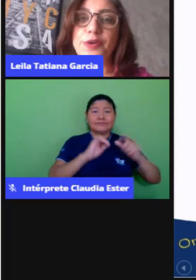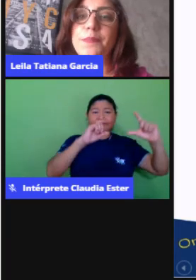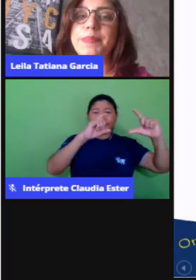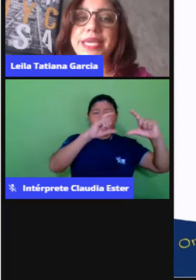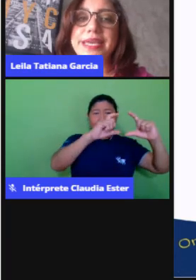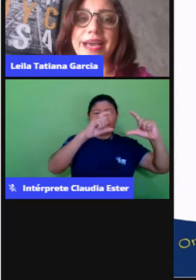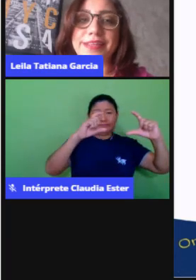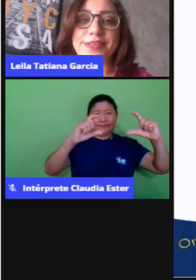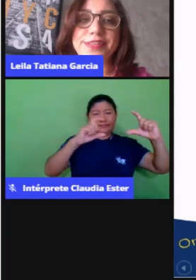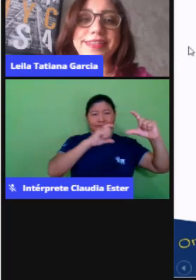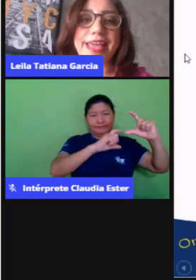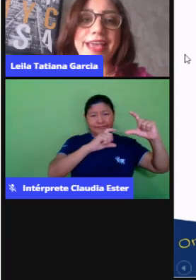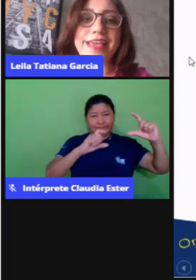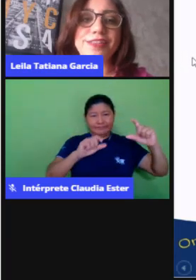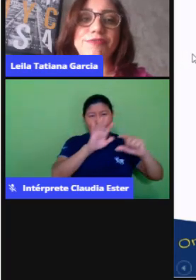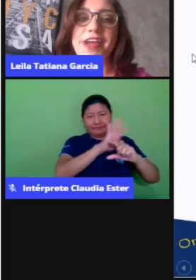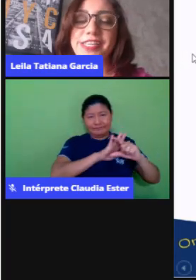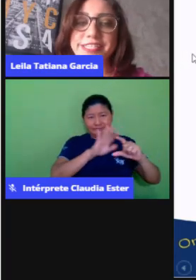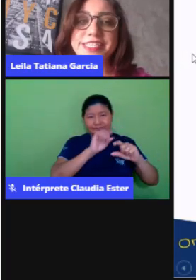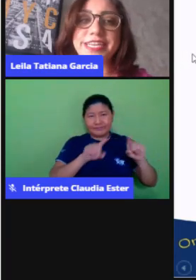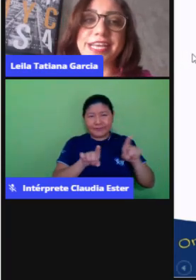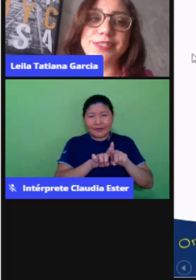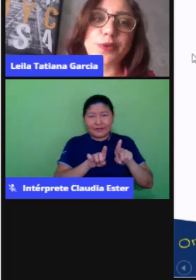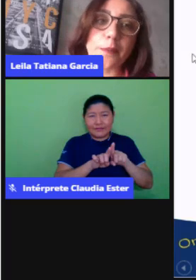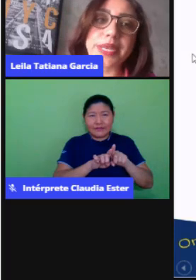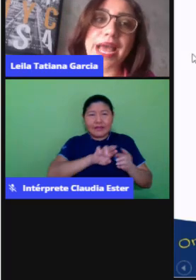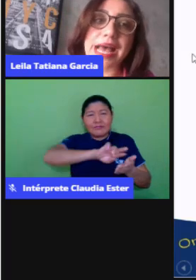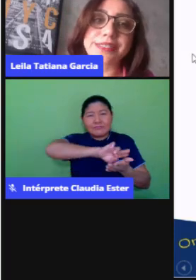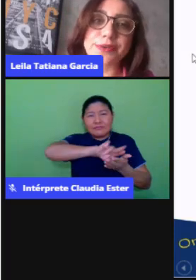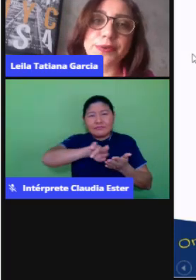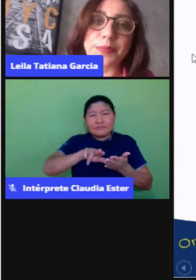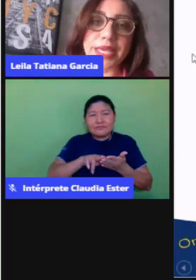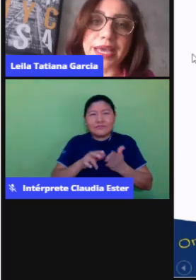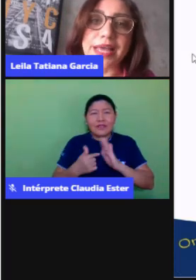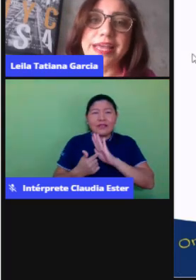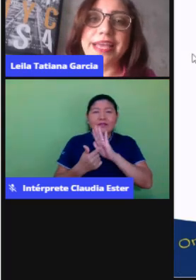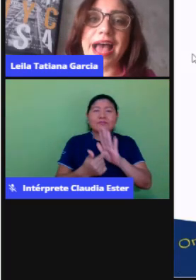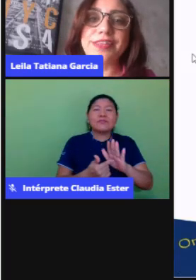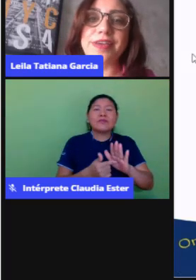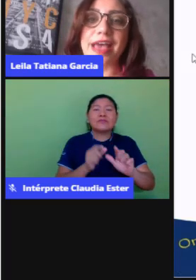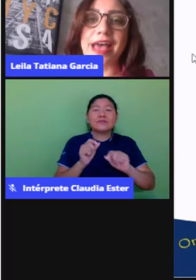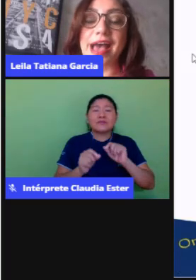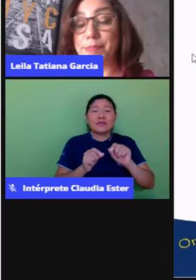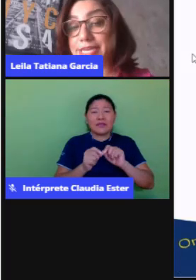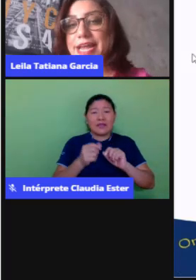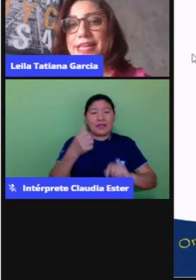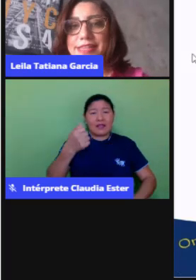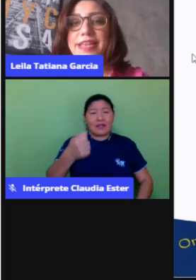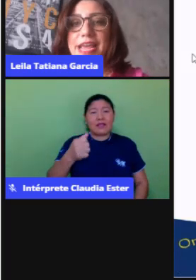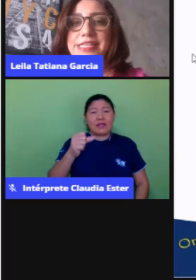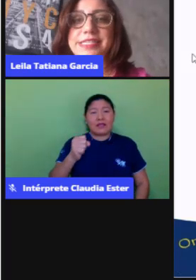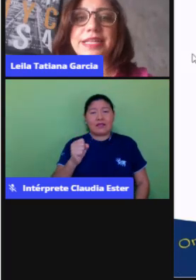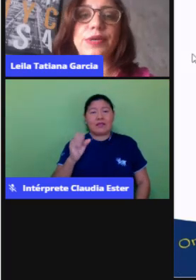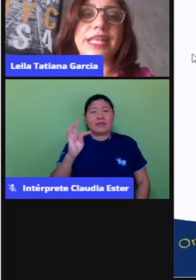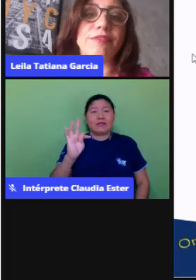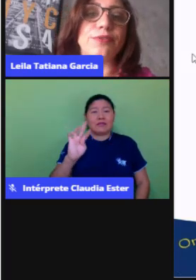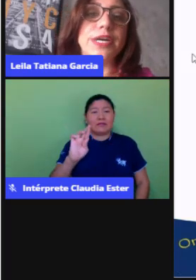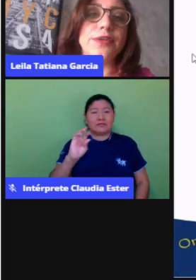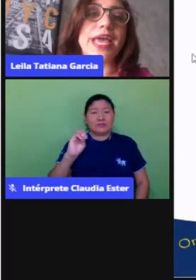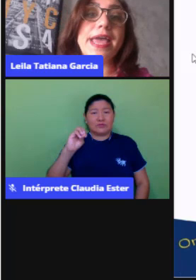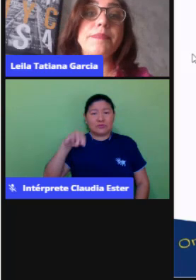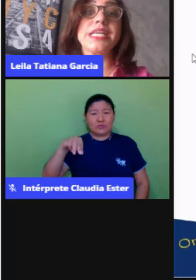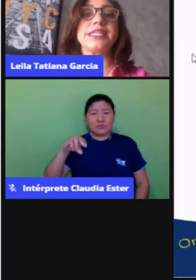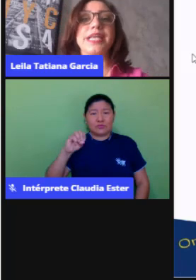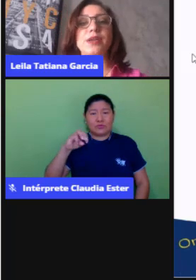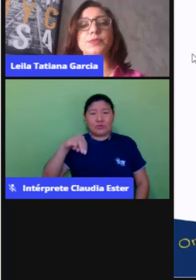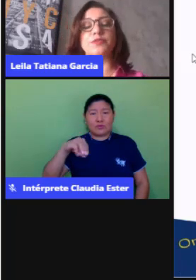né? Astronomia. A gente tem aí diversas tirinhas sobre astronomia. A habilidade 13 do 8º